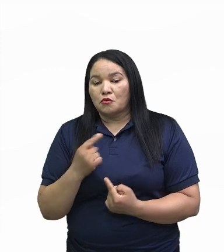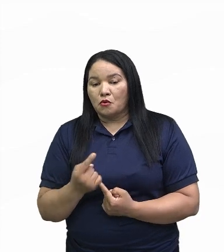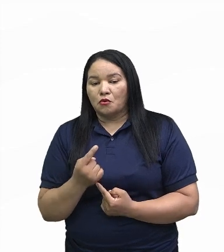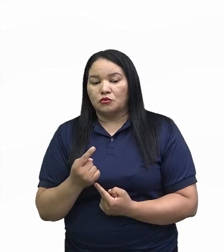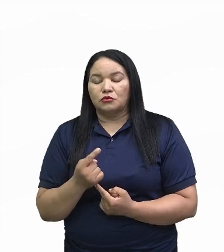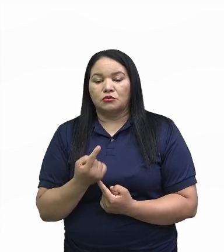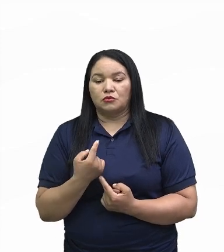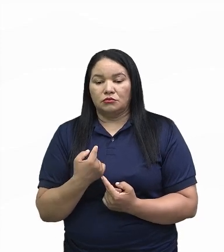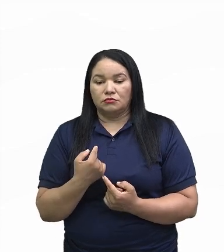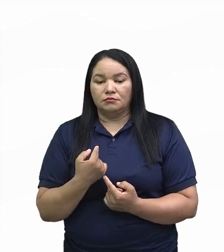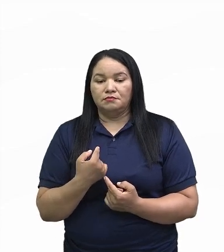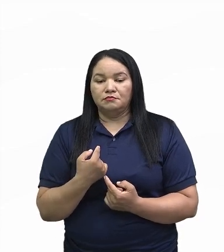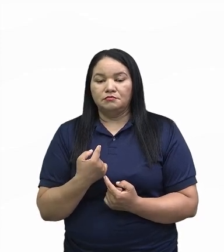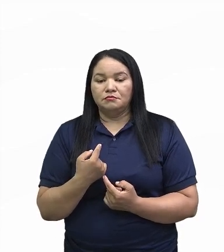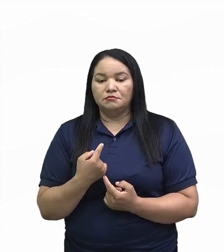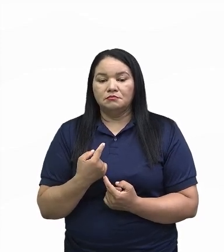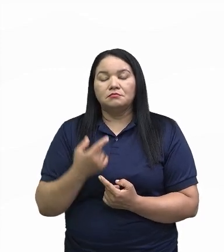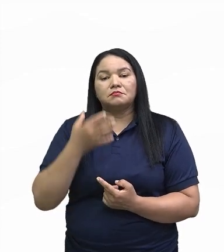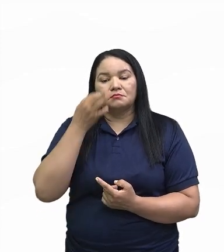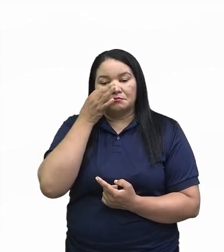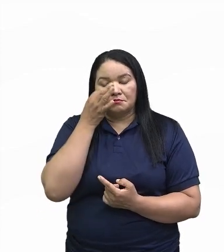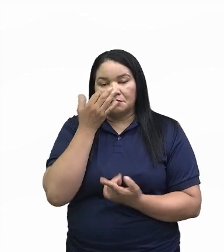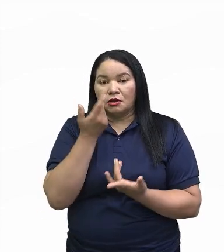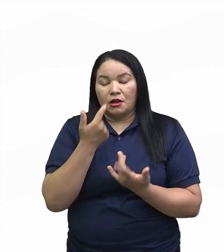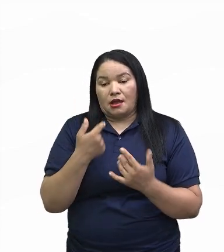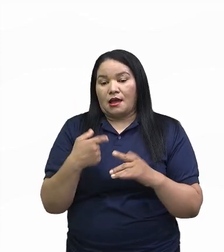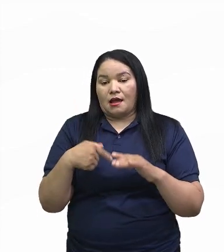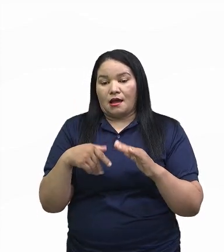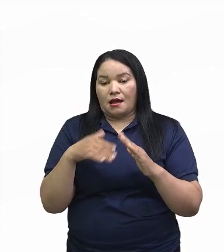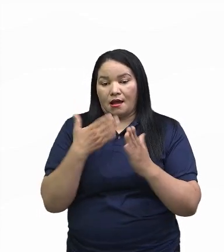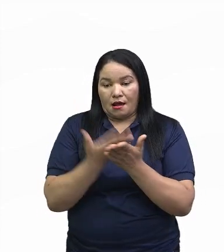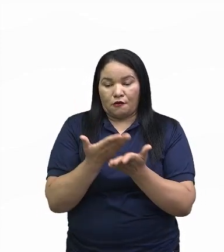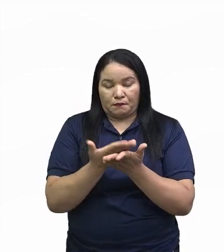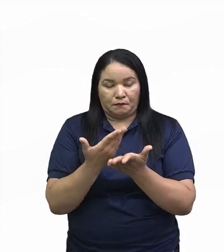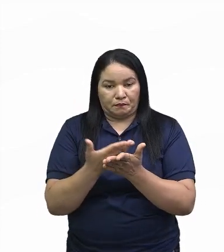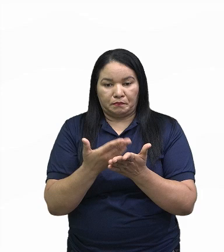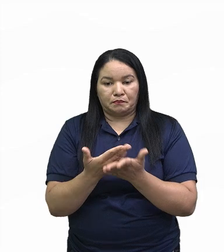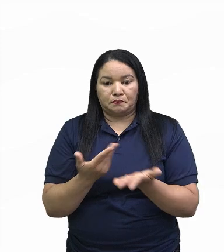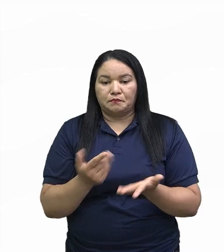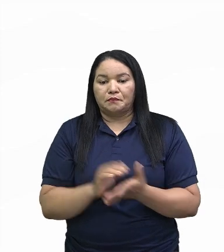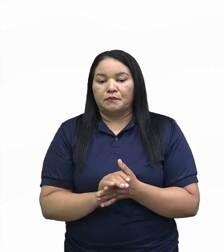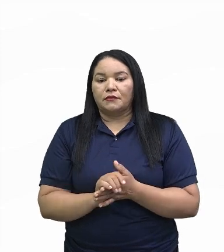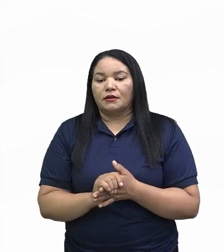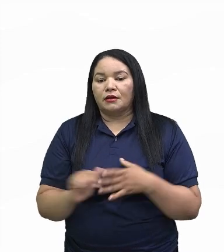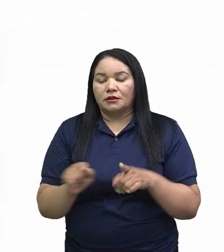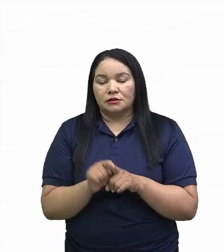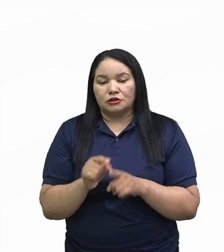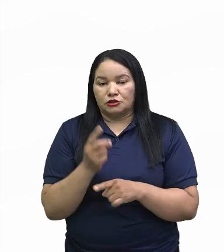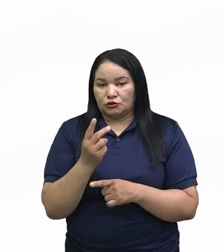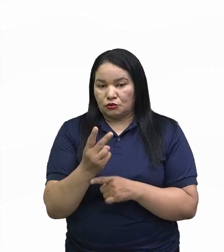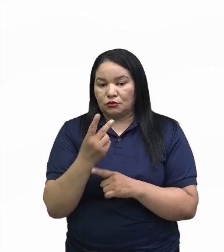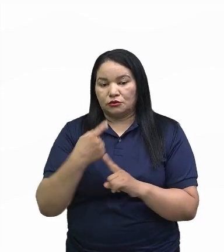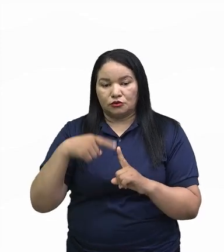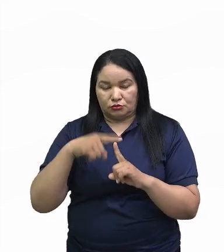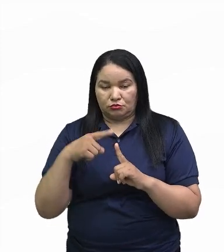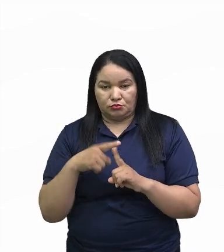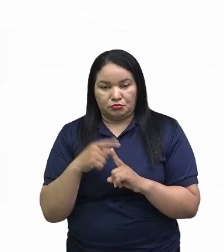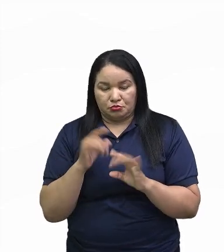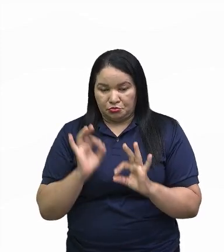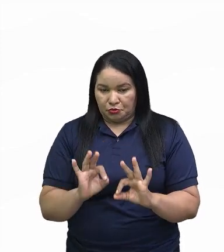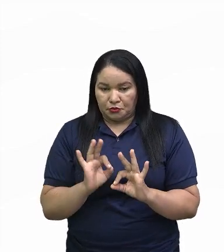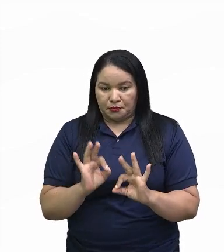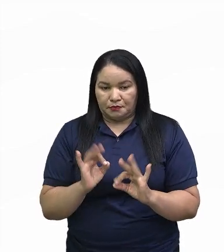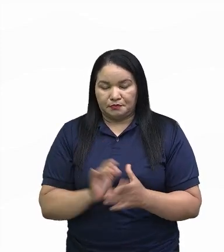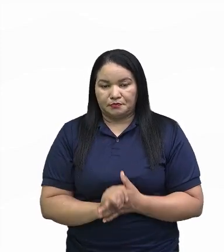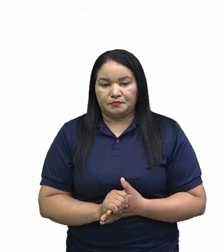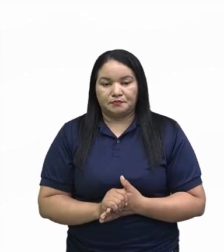com um e o outro compareceram à aula. Então, as duas formas estão corretas, tá?